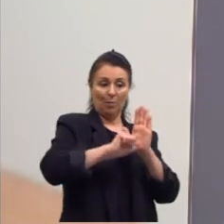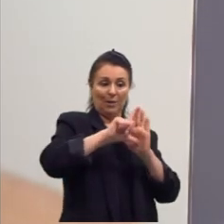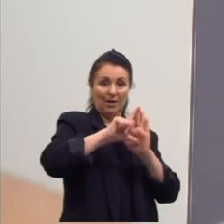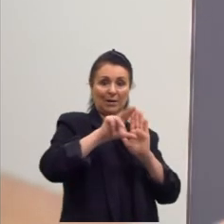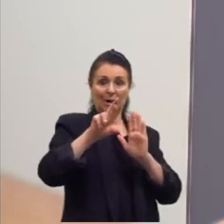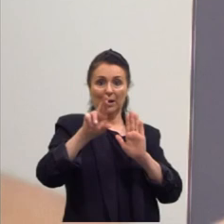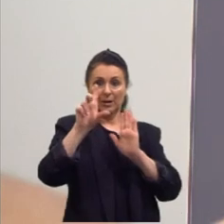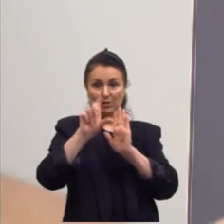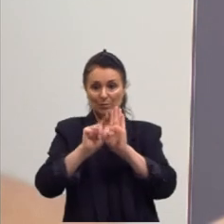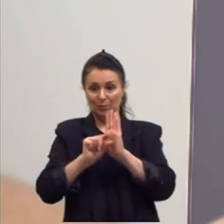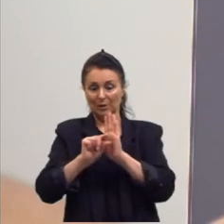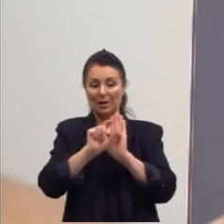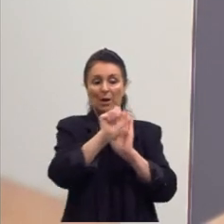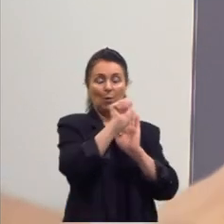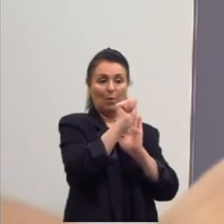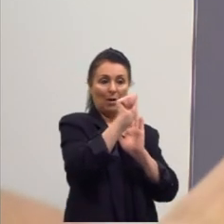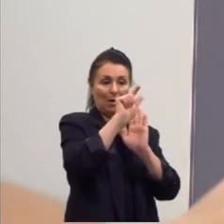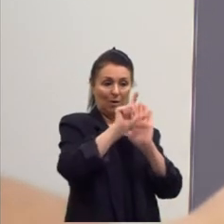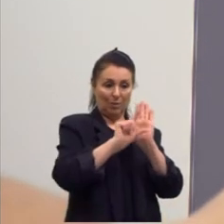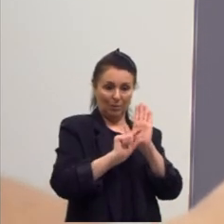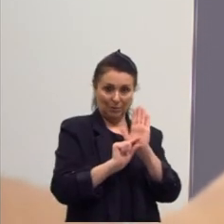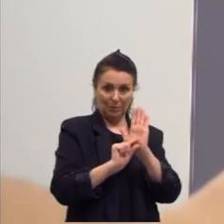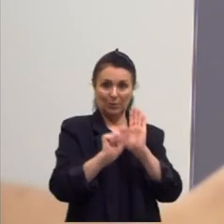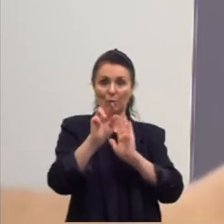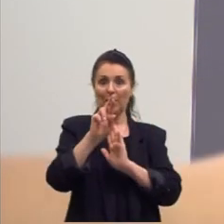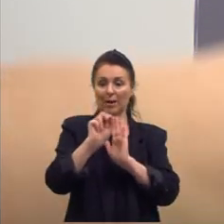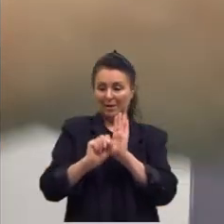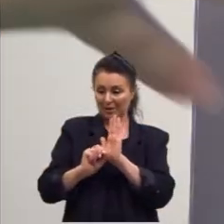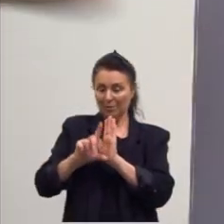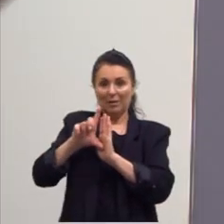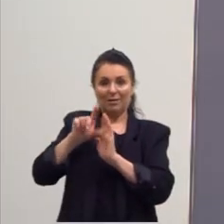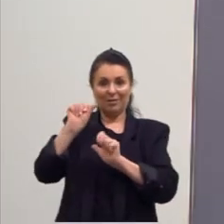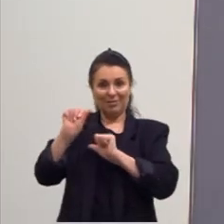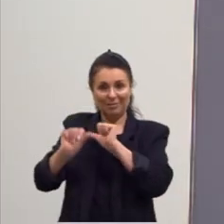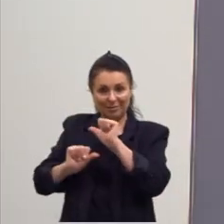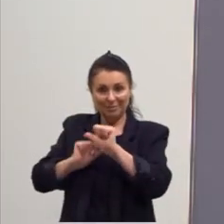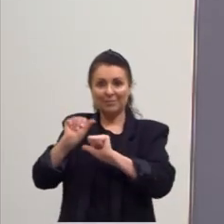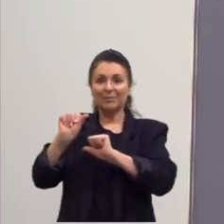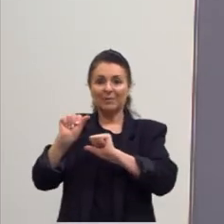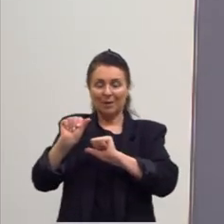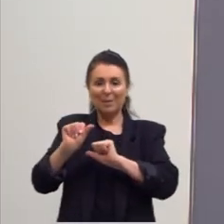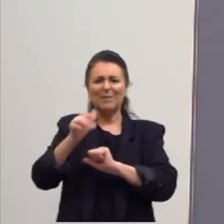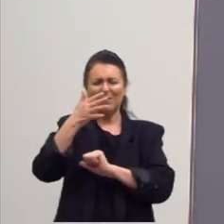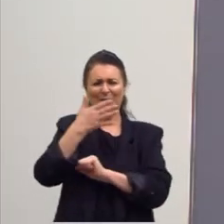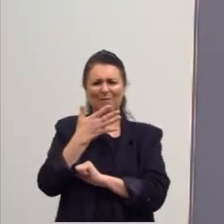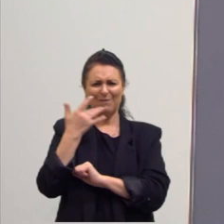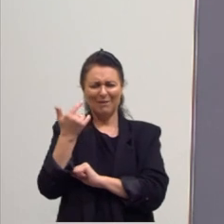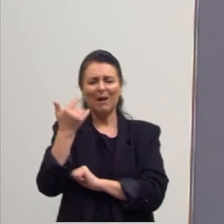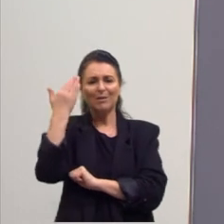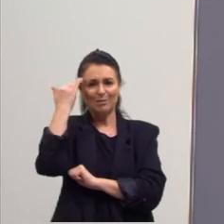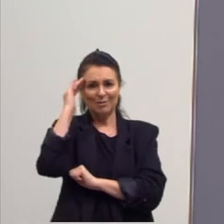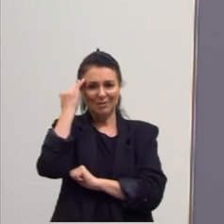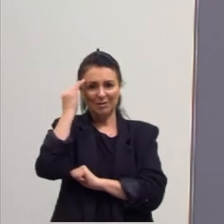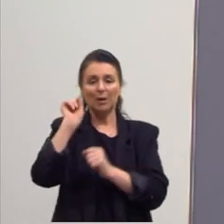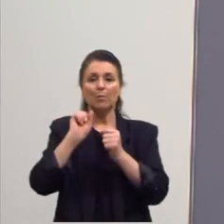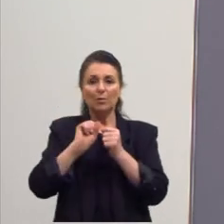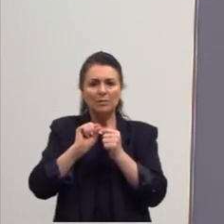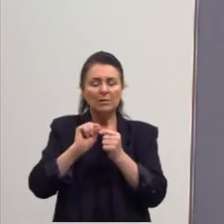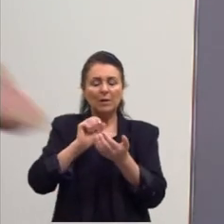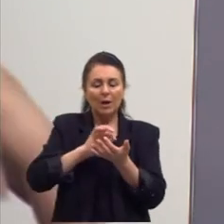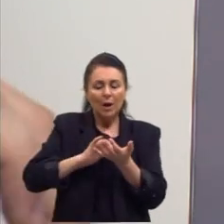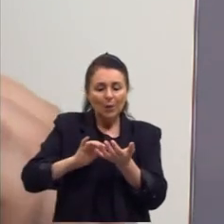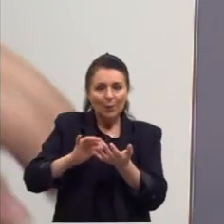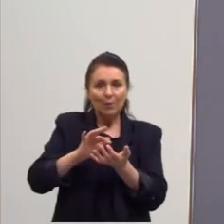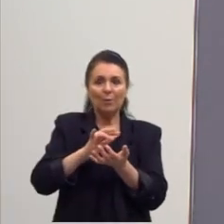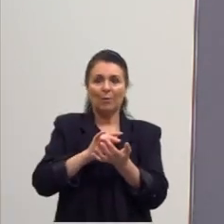diminui um ar o r aumento então fica bem mais fácil da gente entender o que que acontece que vocês podem fazer as contas